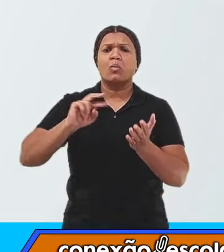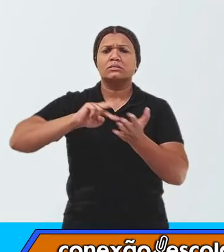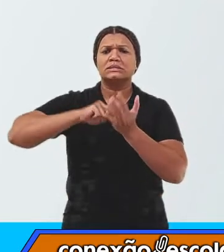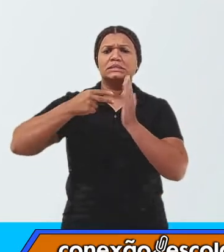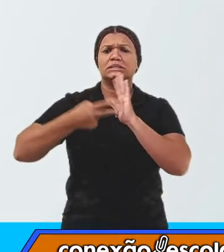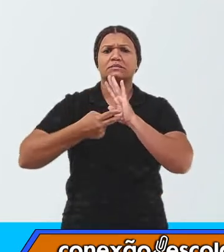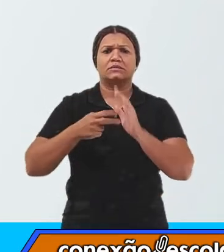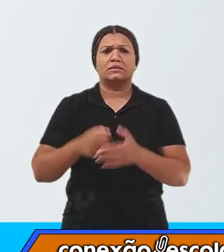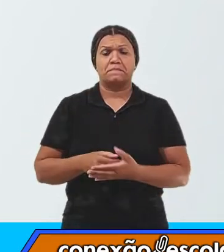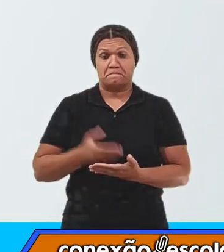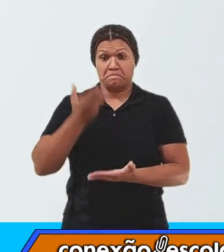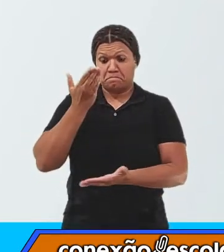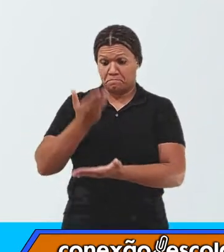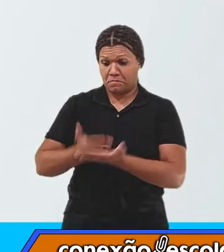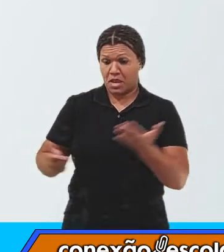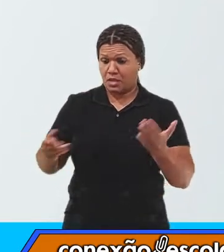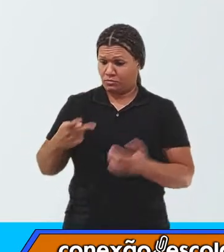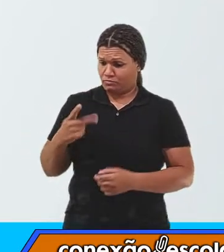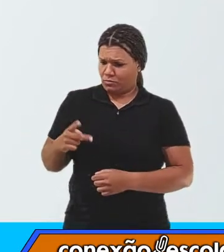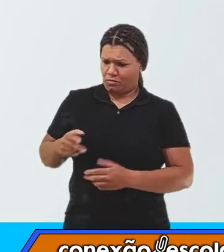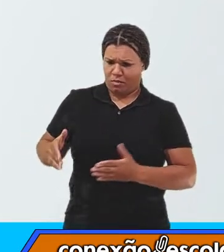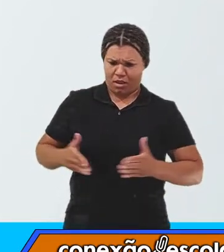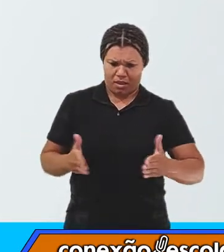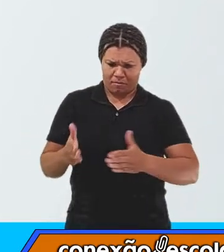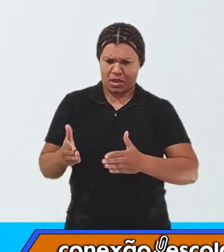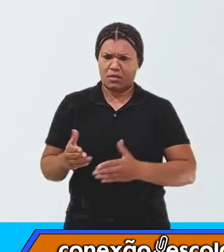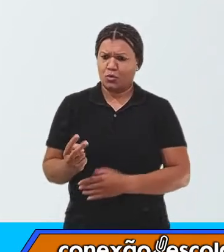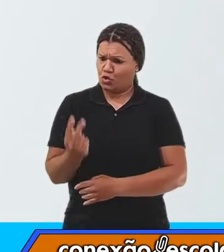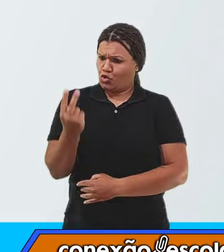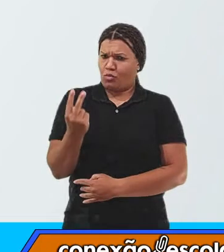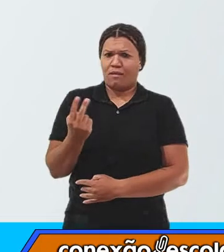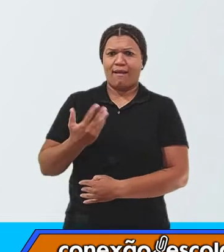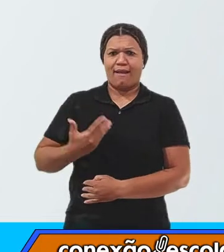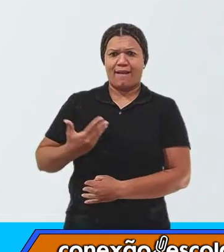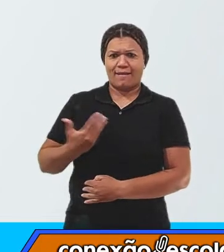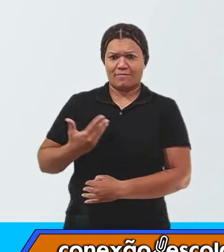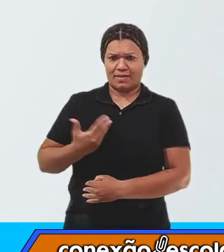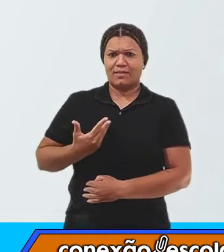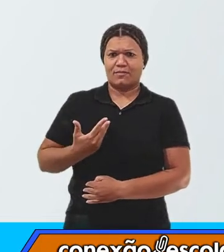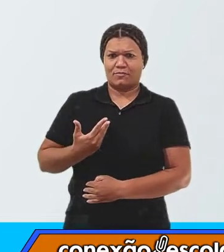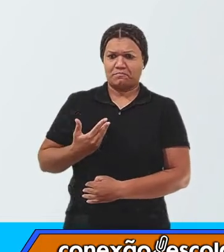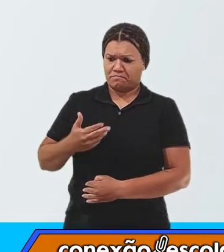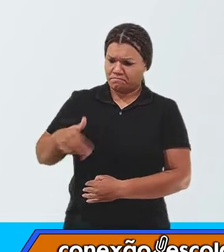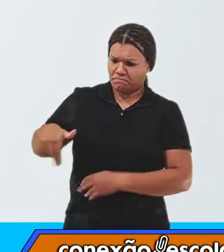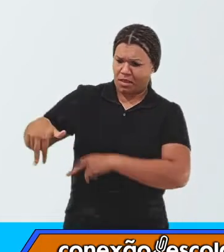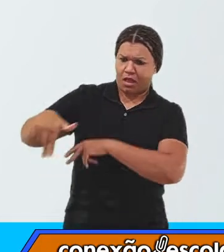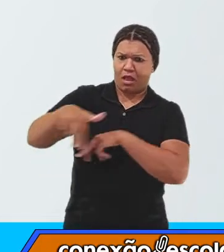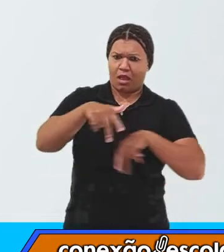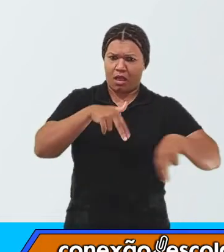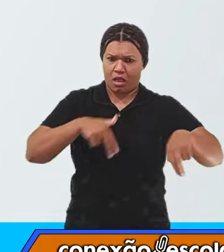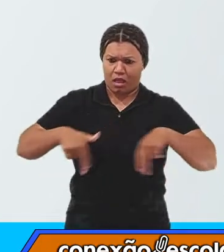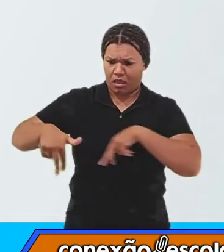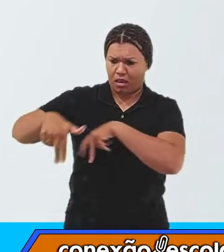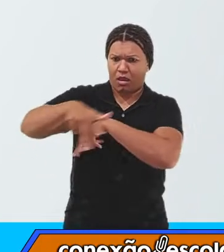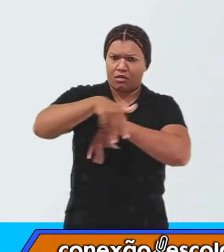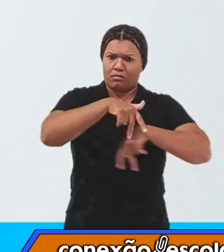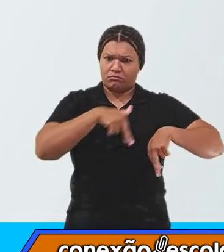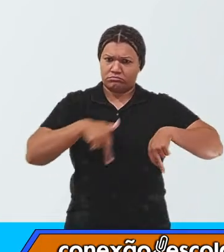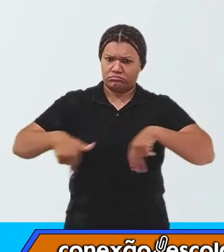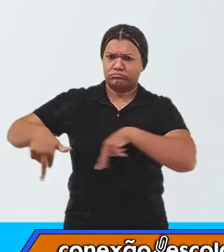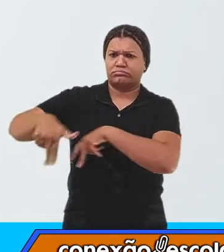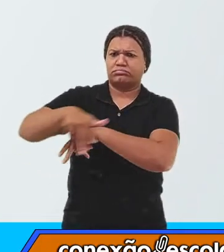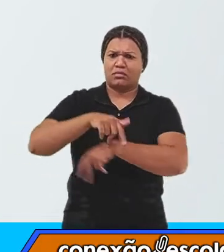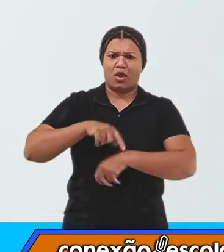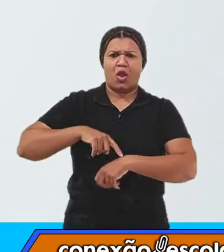tradução. Perdidos de seu caminho, dois amigos que estavam andando em círculos, depois